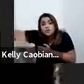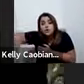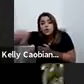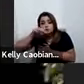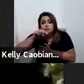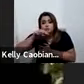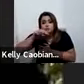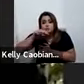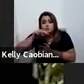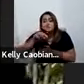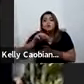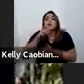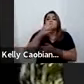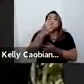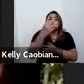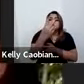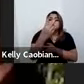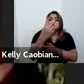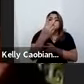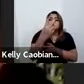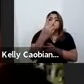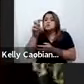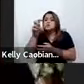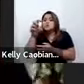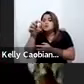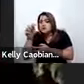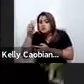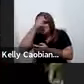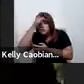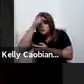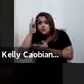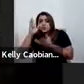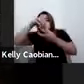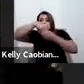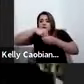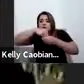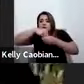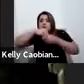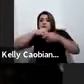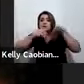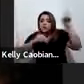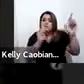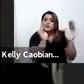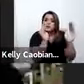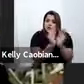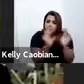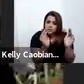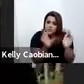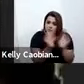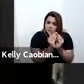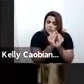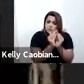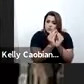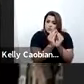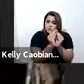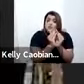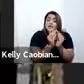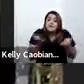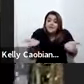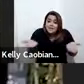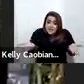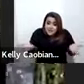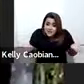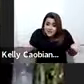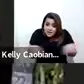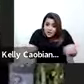157 diretores que nós temos na categoria, e que agora se soma com mais